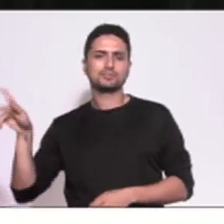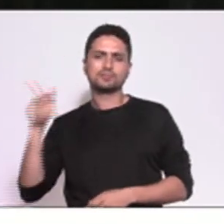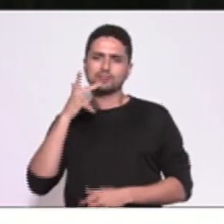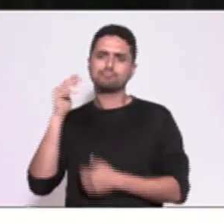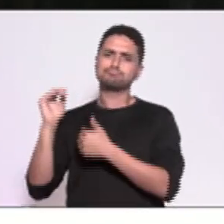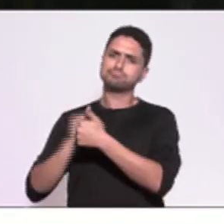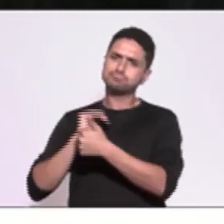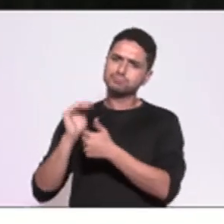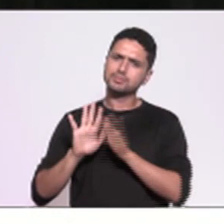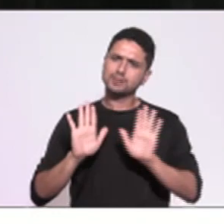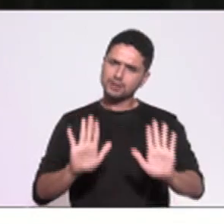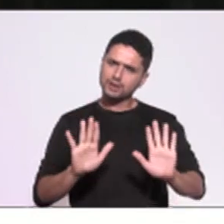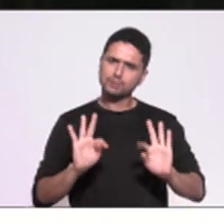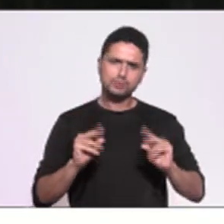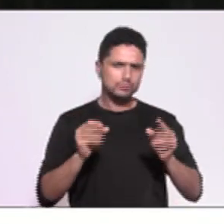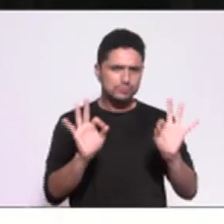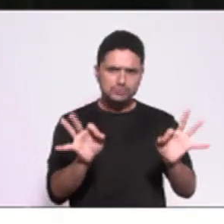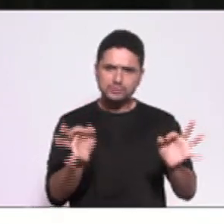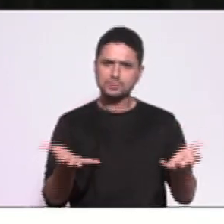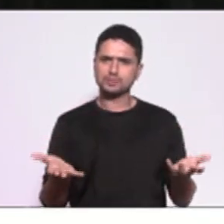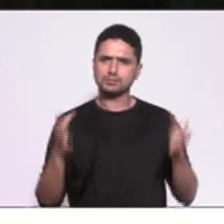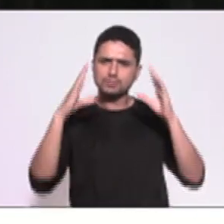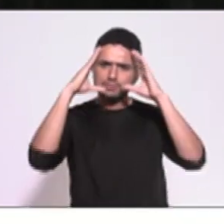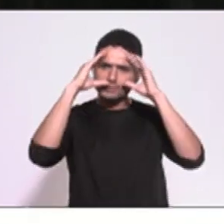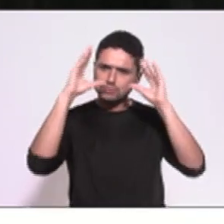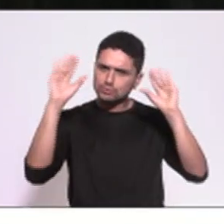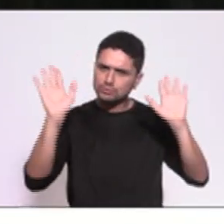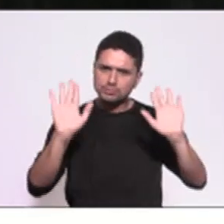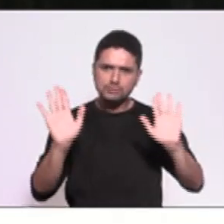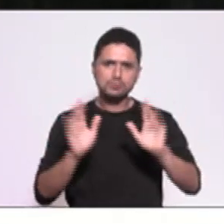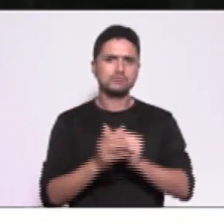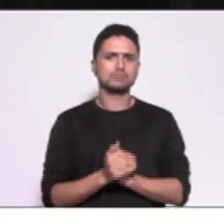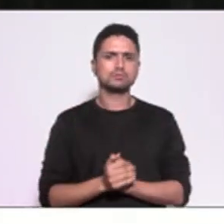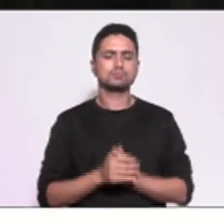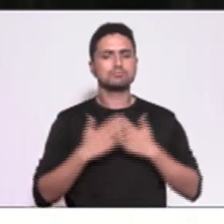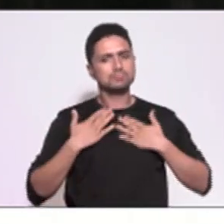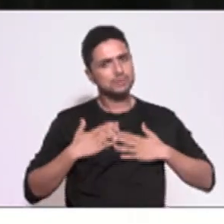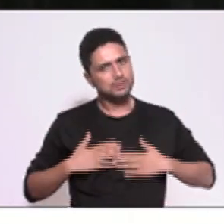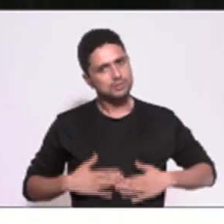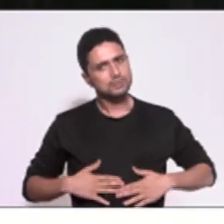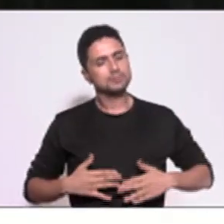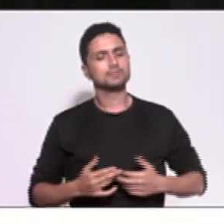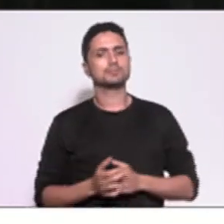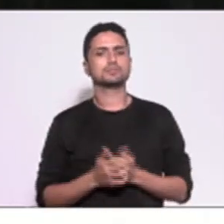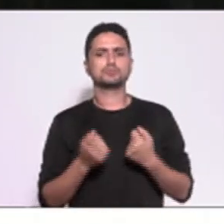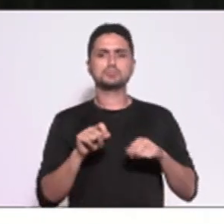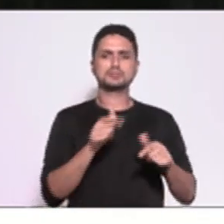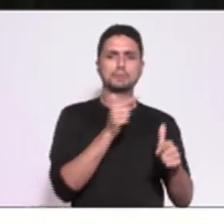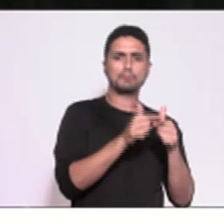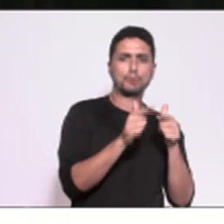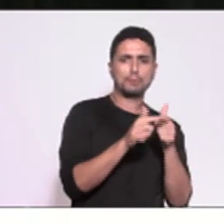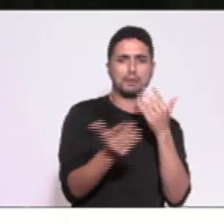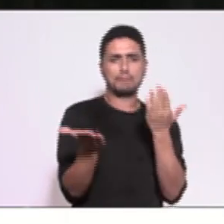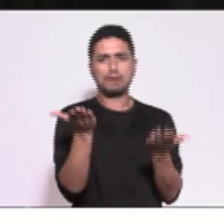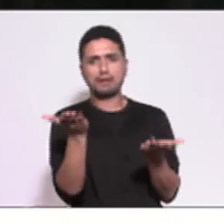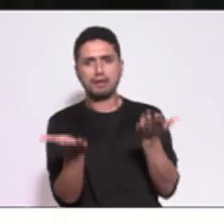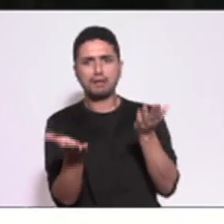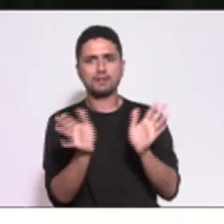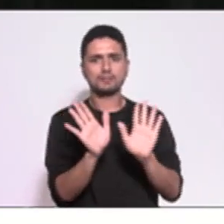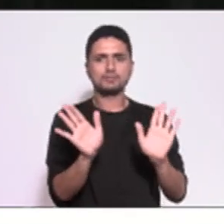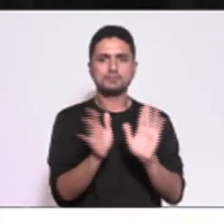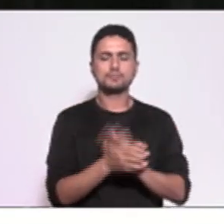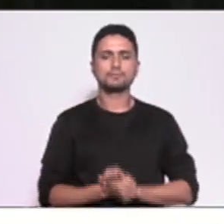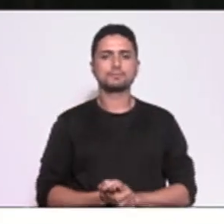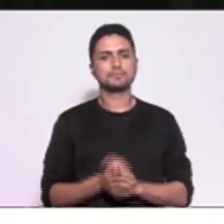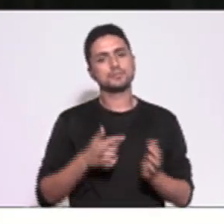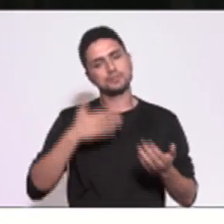certo, não precisa dimensionar os problemas. Então, te agradeço por esse ensinamento. Quinoploc,